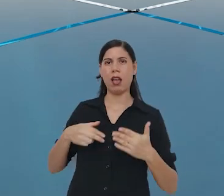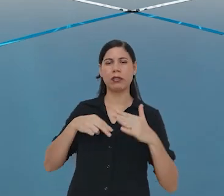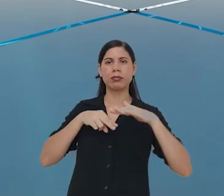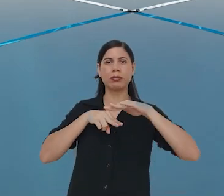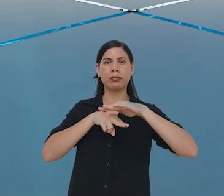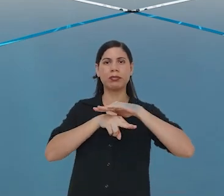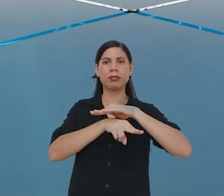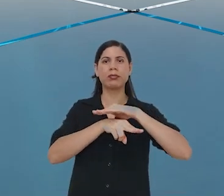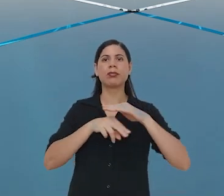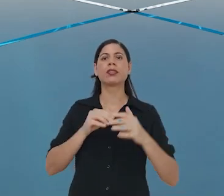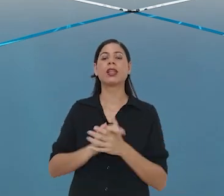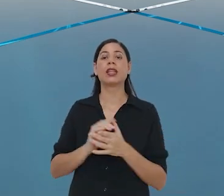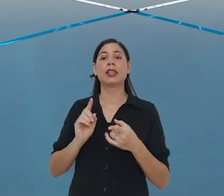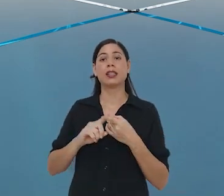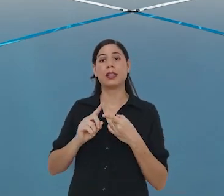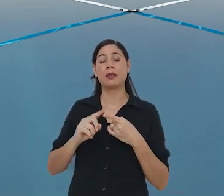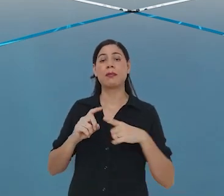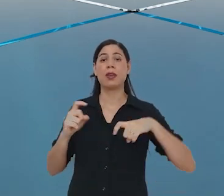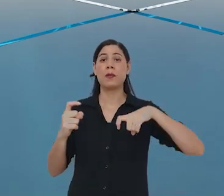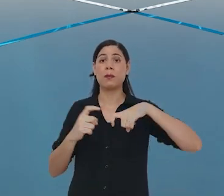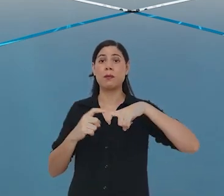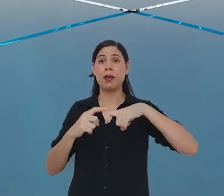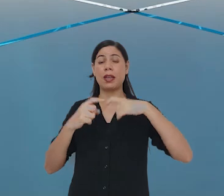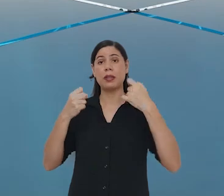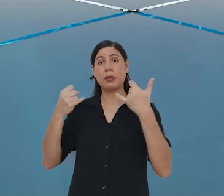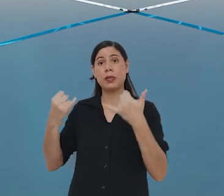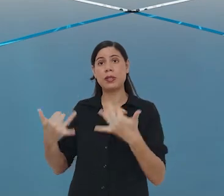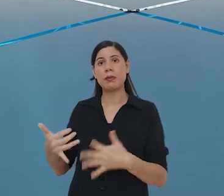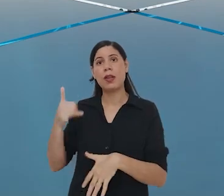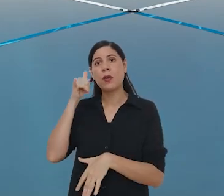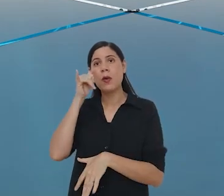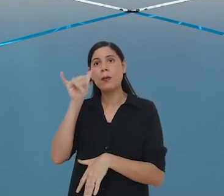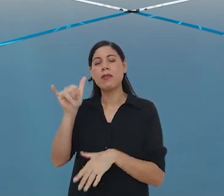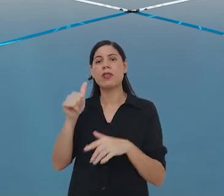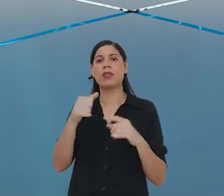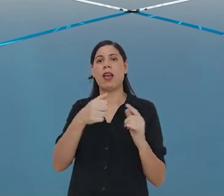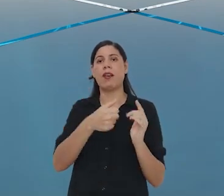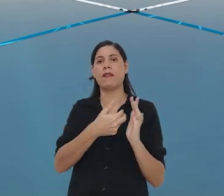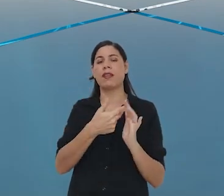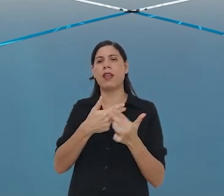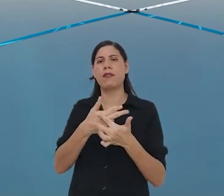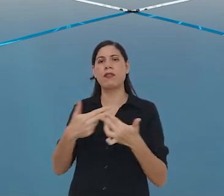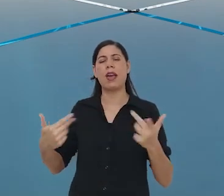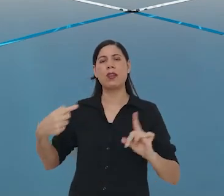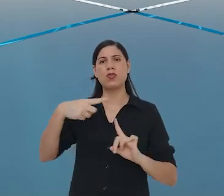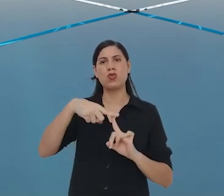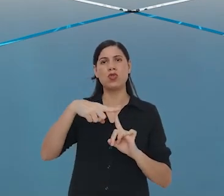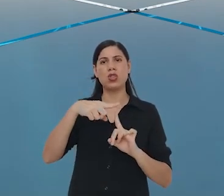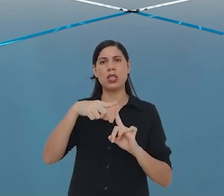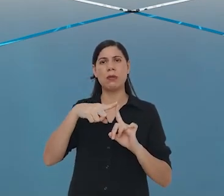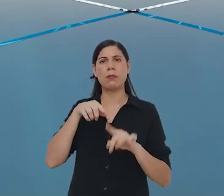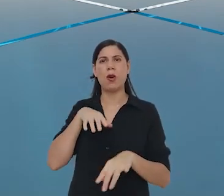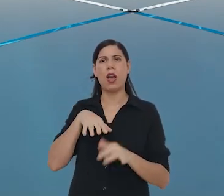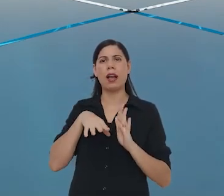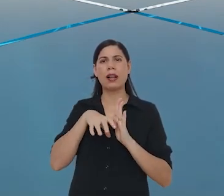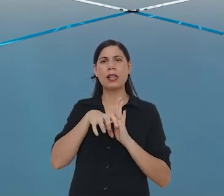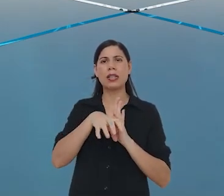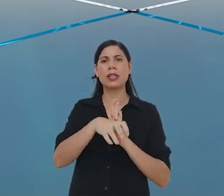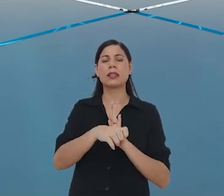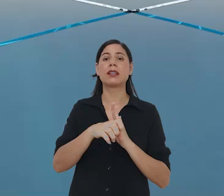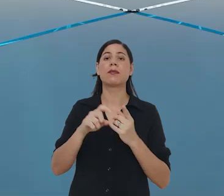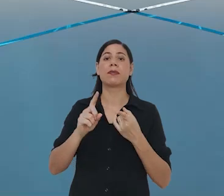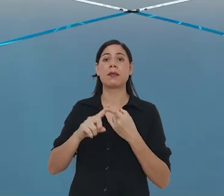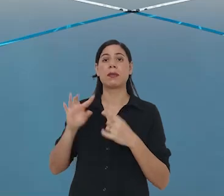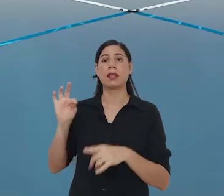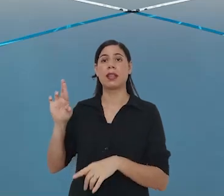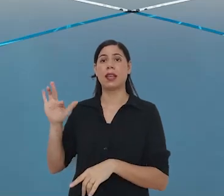Entrevista, médico oncologista fala sobre a prevenção a diversas formas de câncer. E decisão do TRF1 confirma que filha